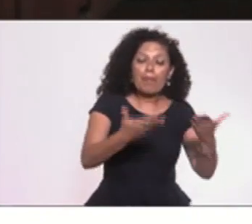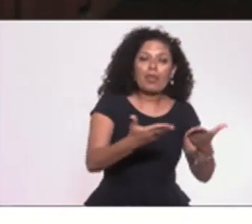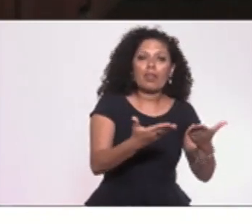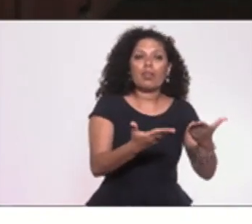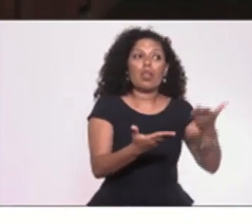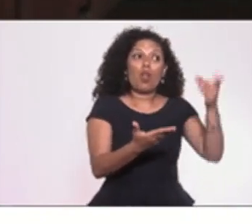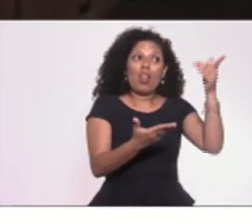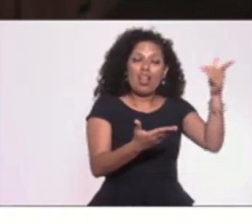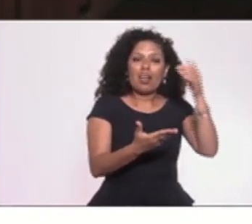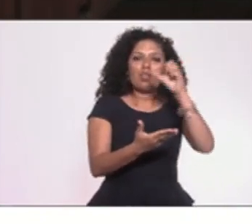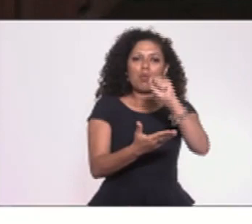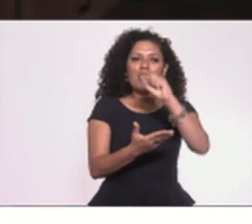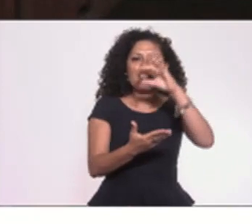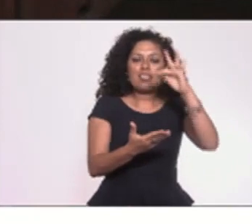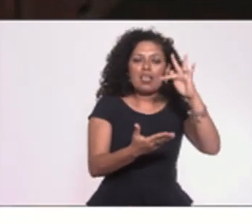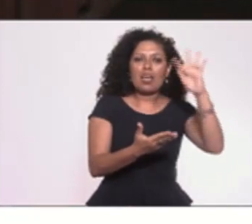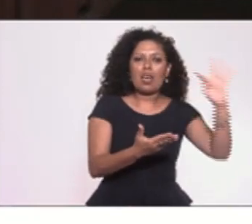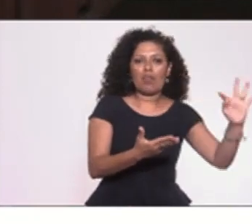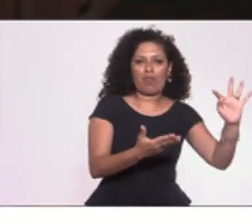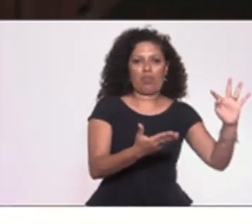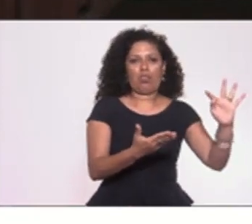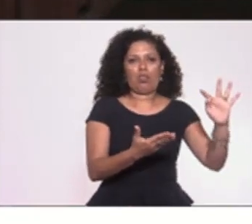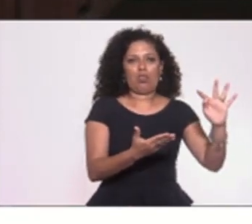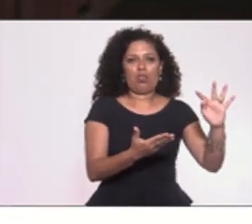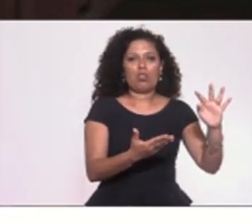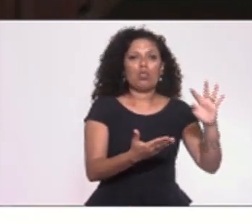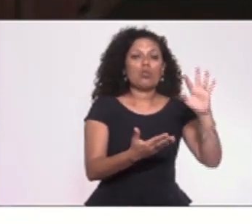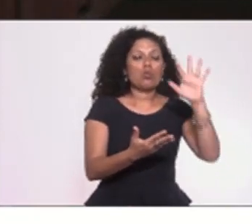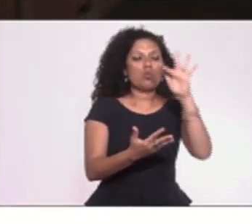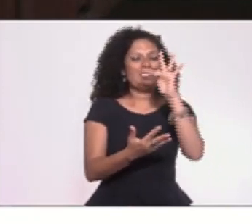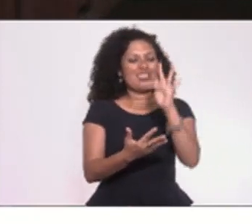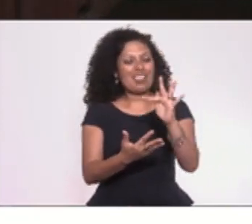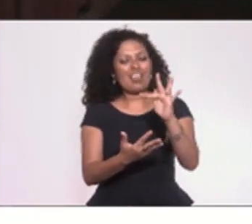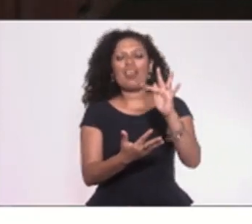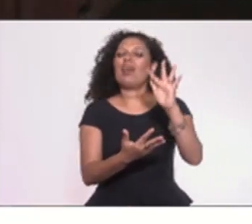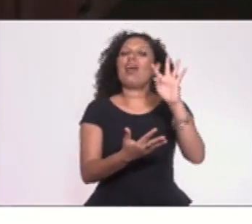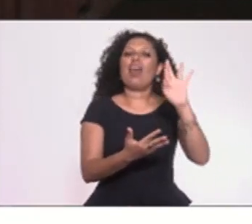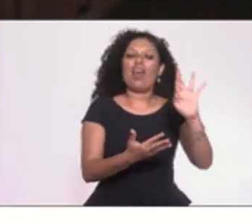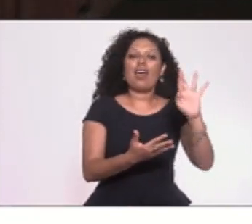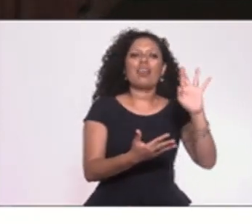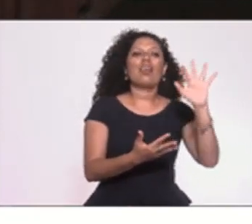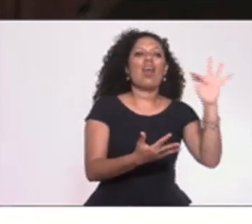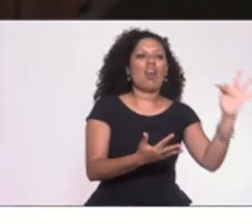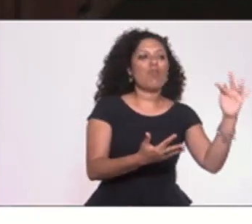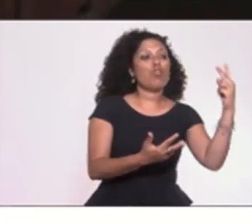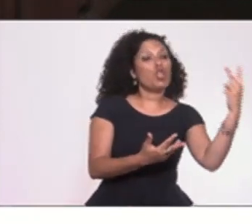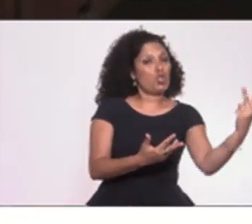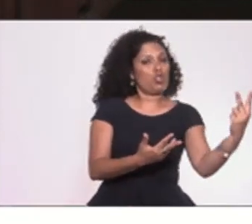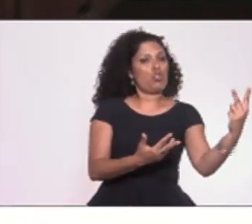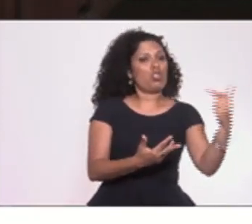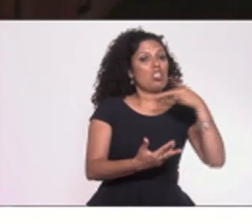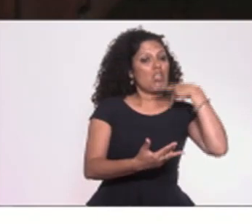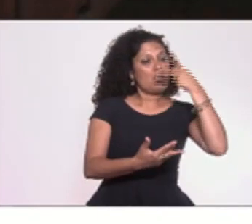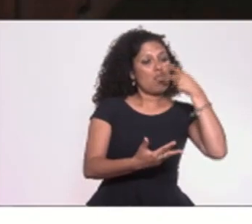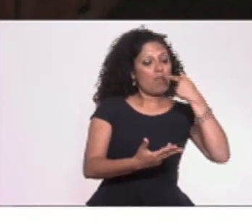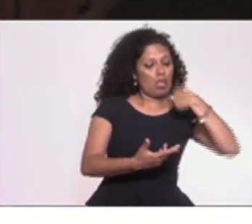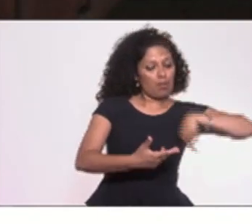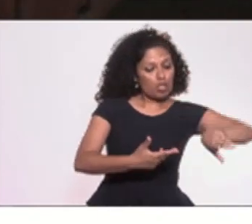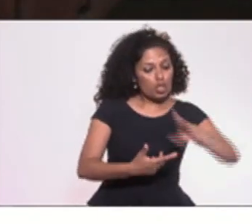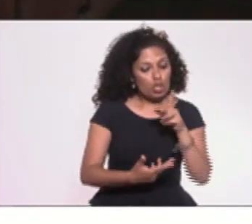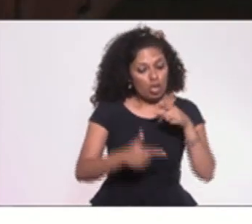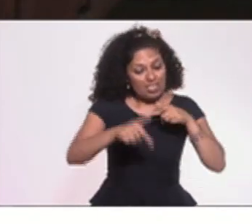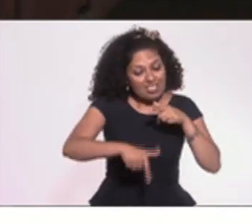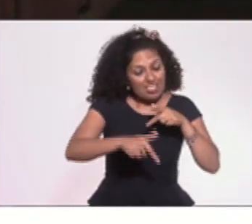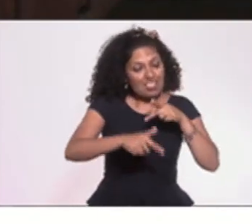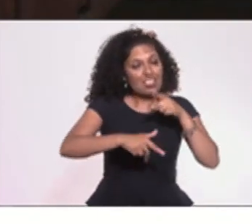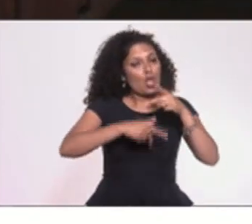Supremo Tribunal Federal do TRF2, que impedia que nós nos